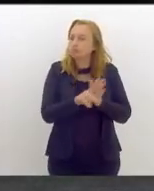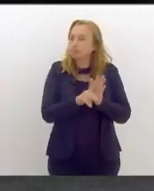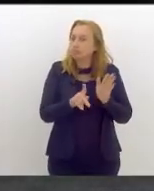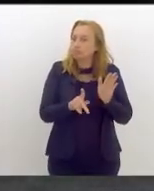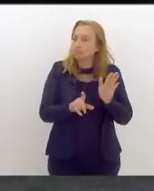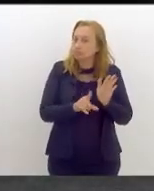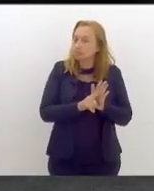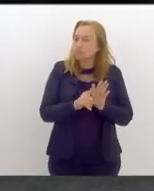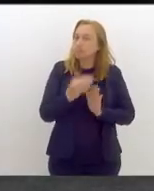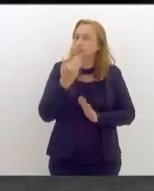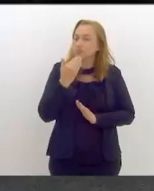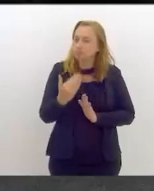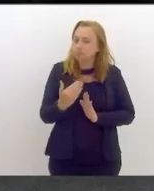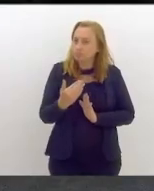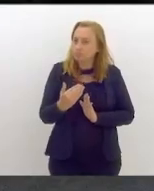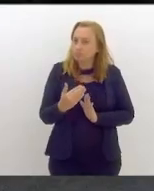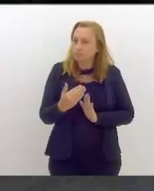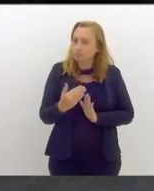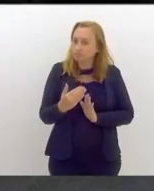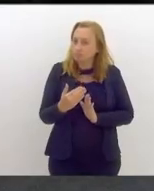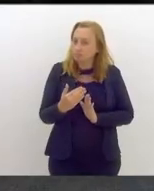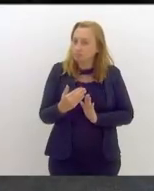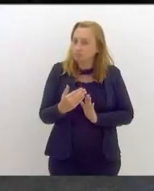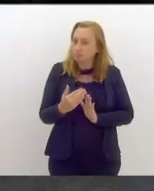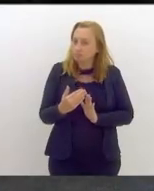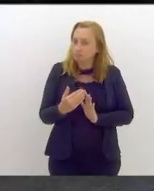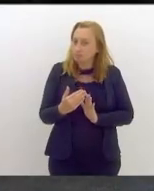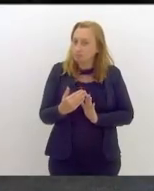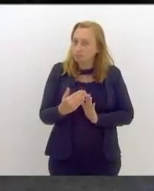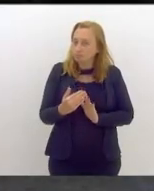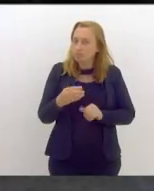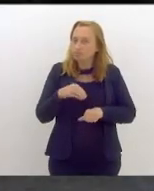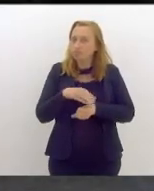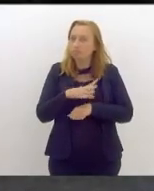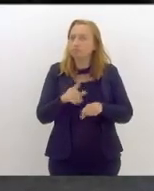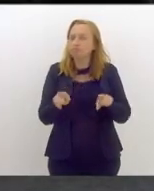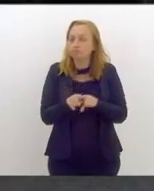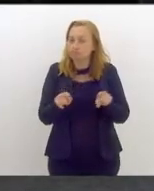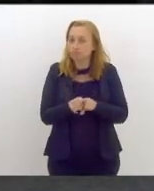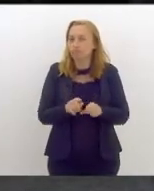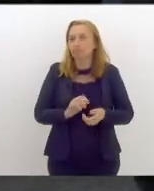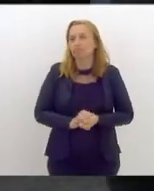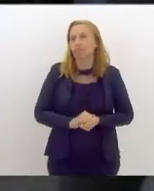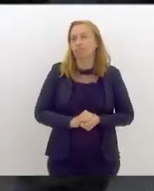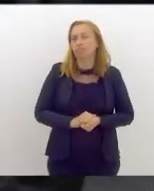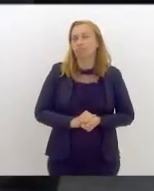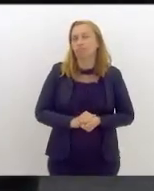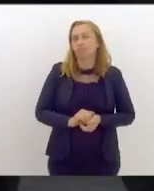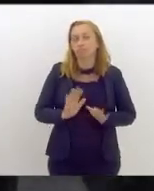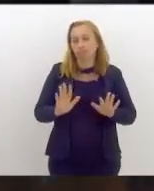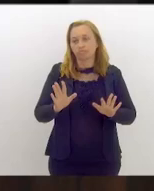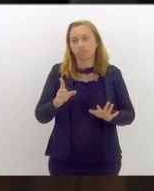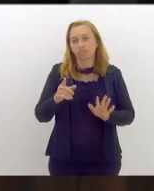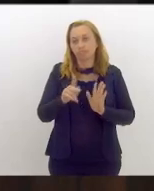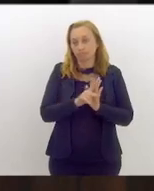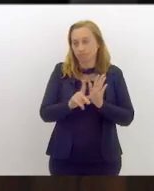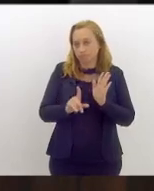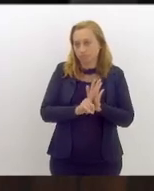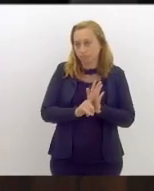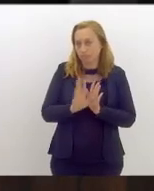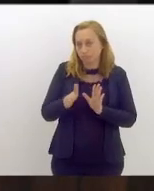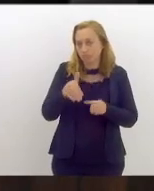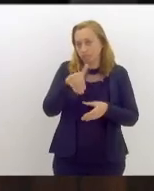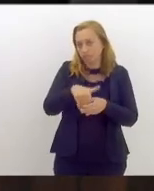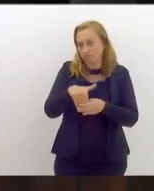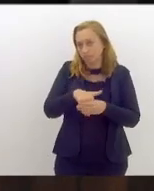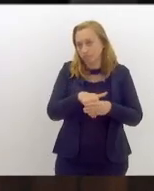vou pedir verificação nos destaques também nós estamos Olha só esse projeto já tá aí faz